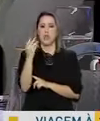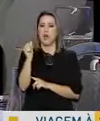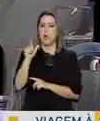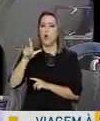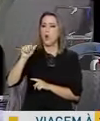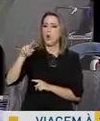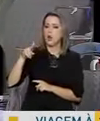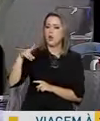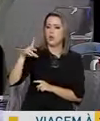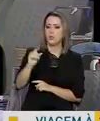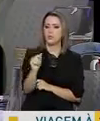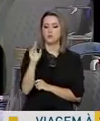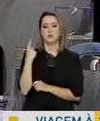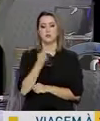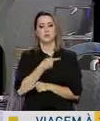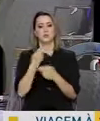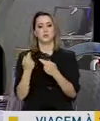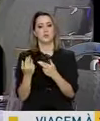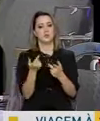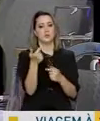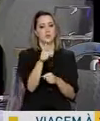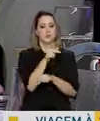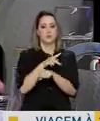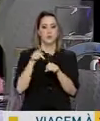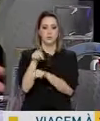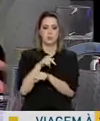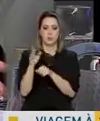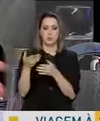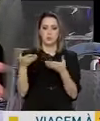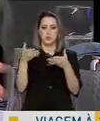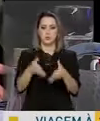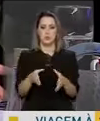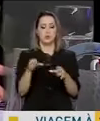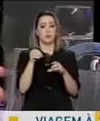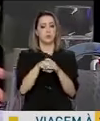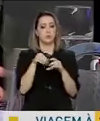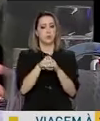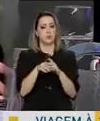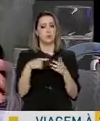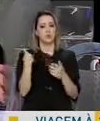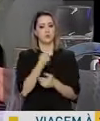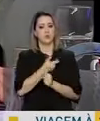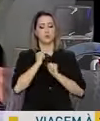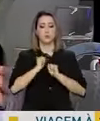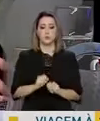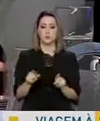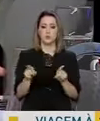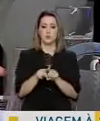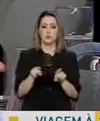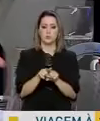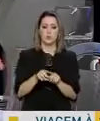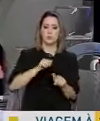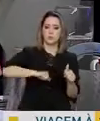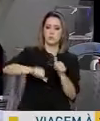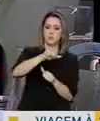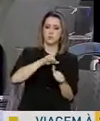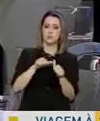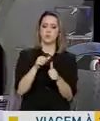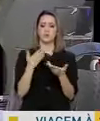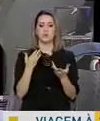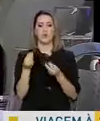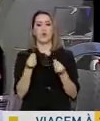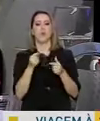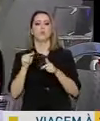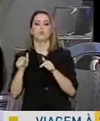que o mesmo façamos com os demais países integrantes do Mercosul. Quem sabe podemos também trocar fórmulas